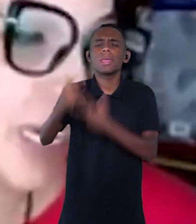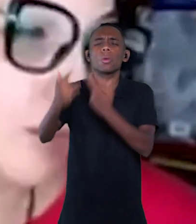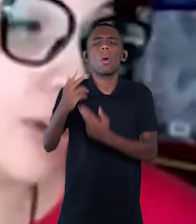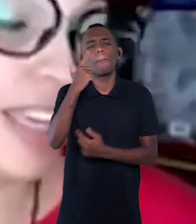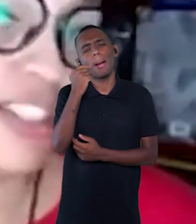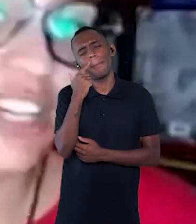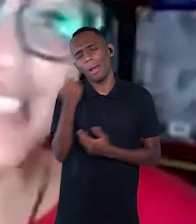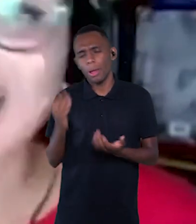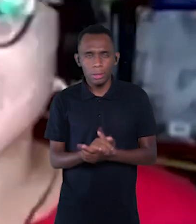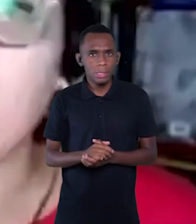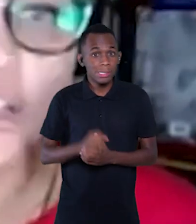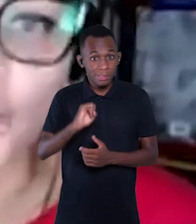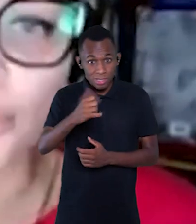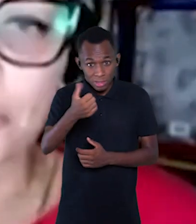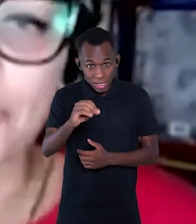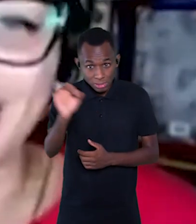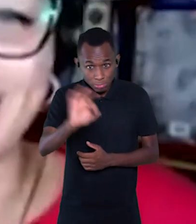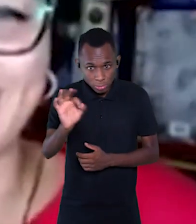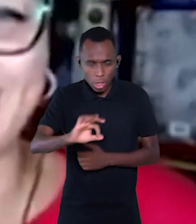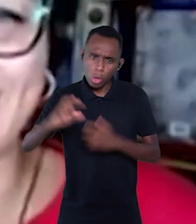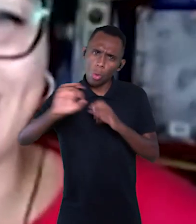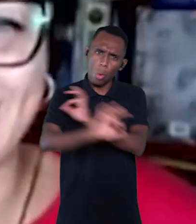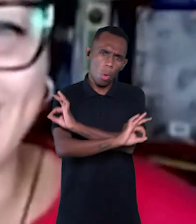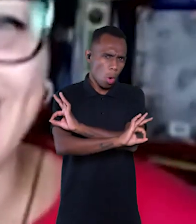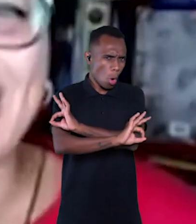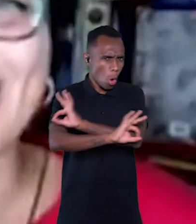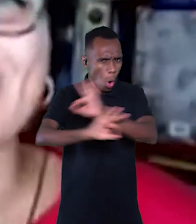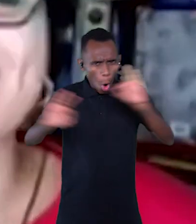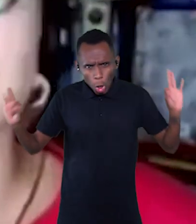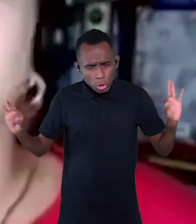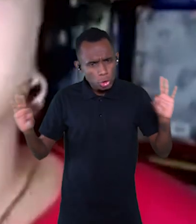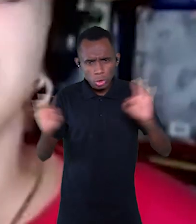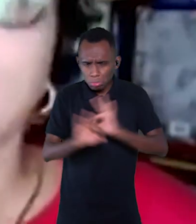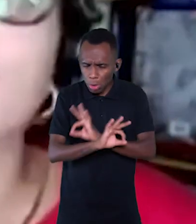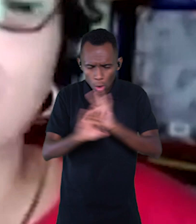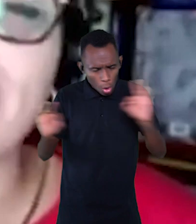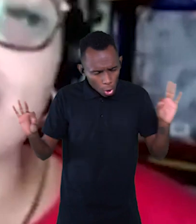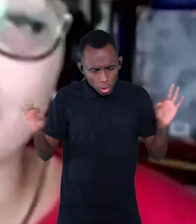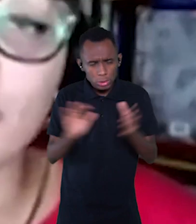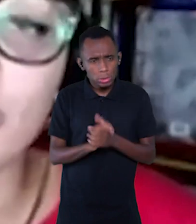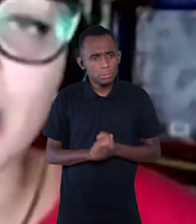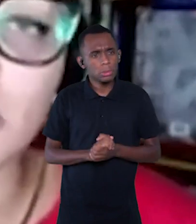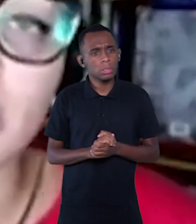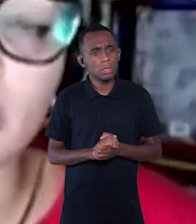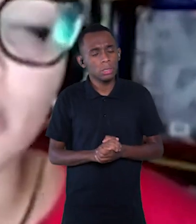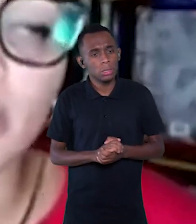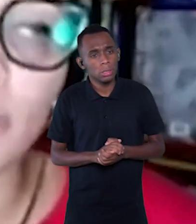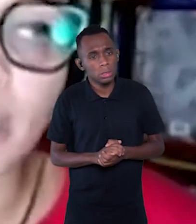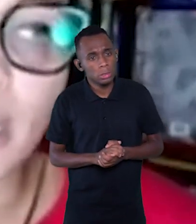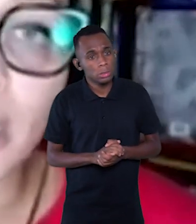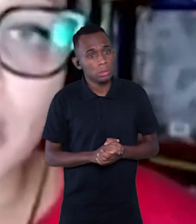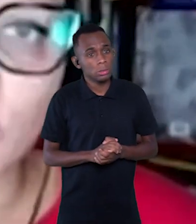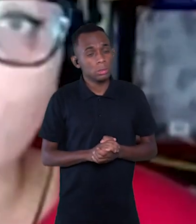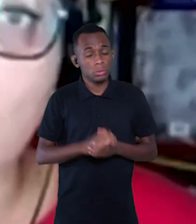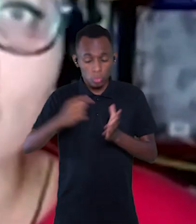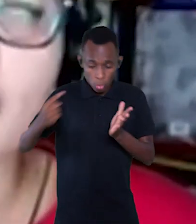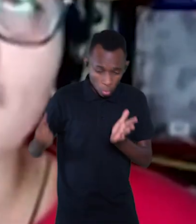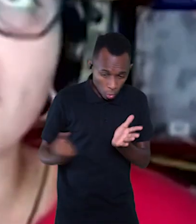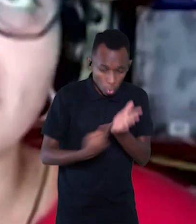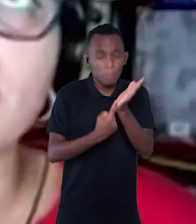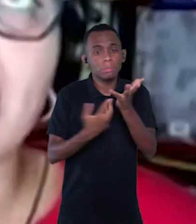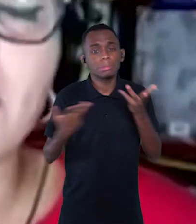foi, porque já estaria ótimo. Eu já seria uma ótima médica se eu fosse 10% do que ele foi.